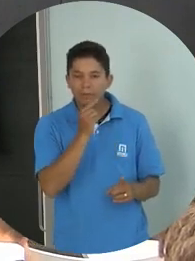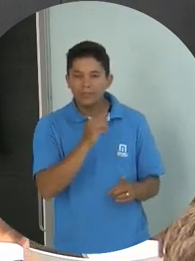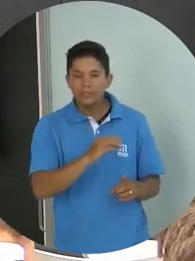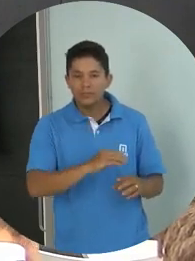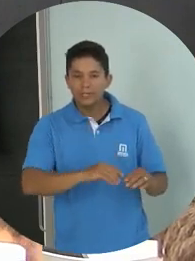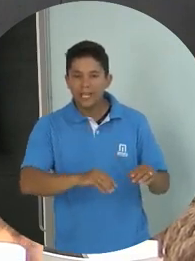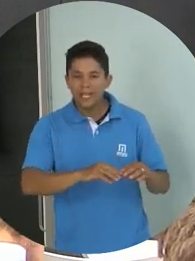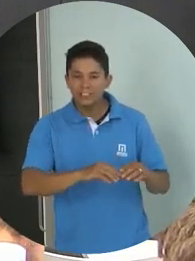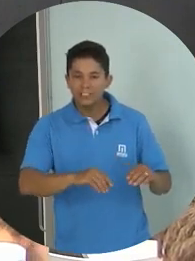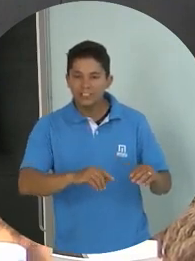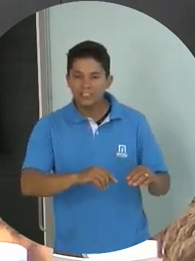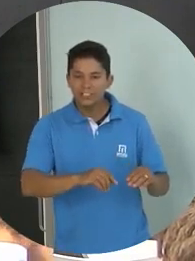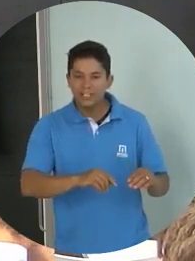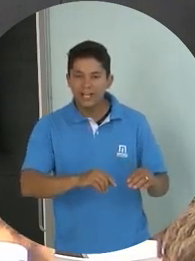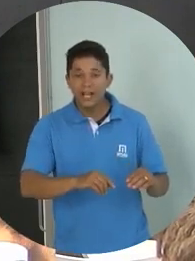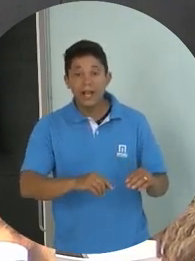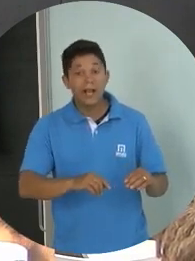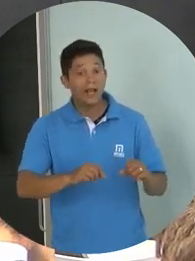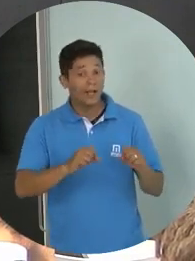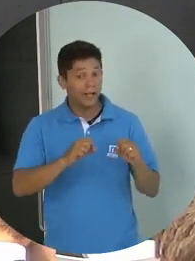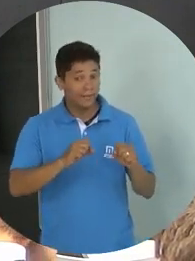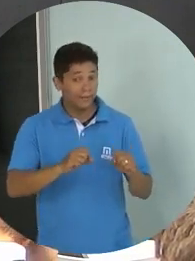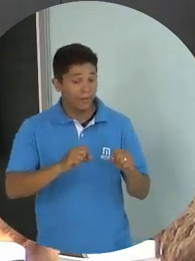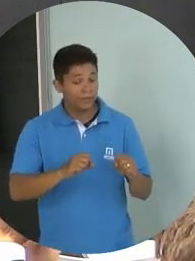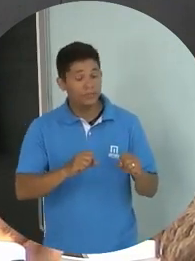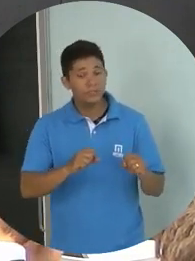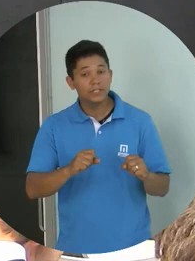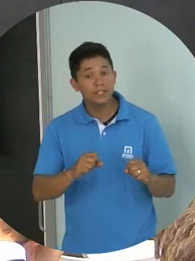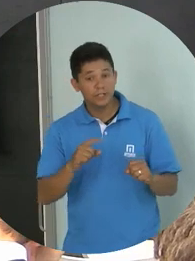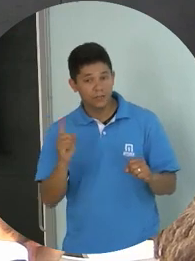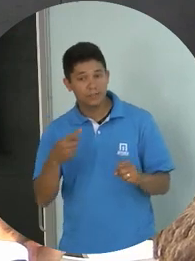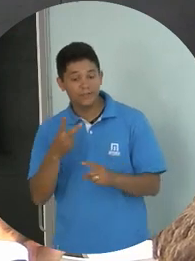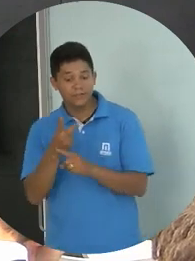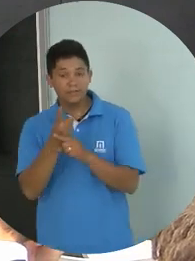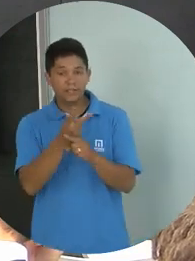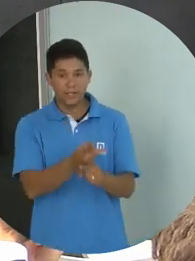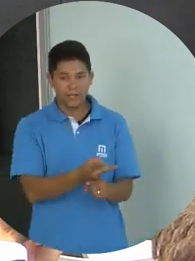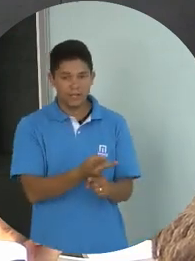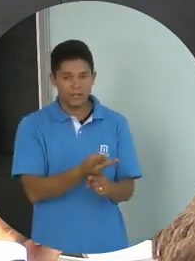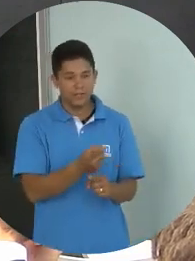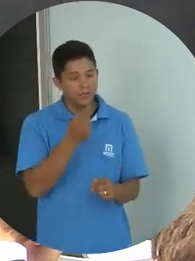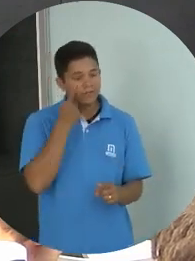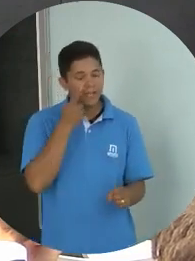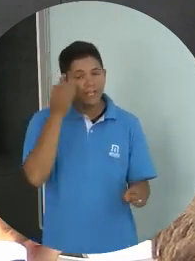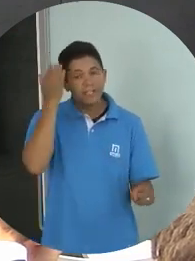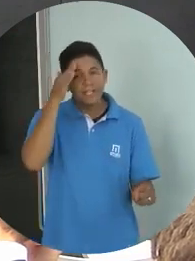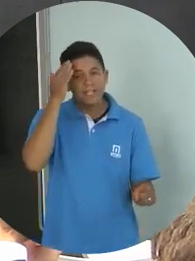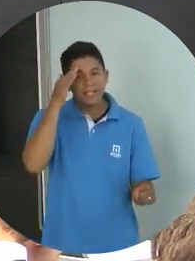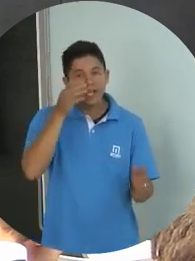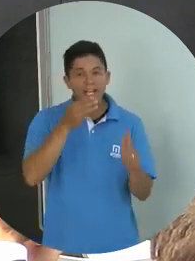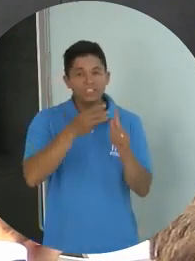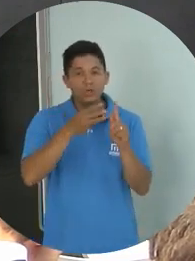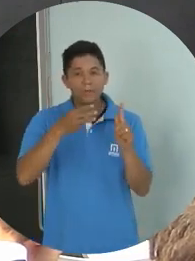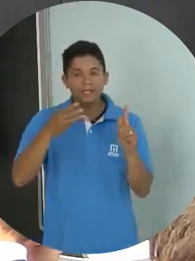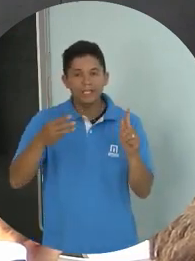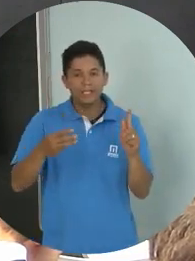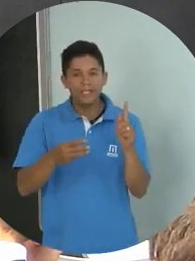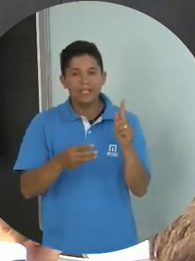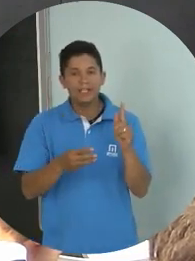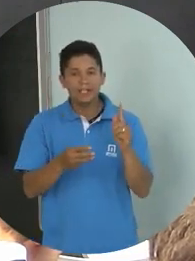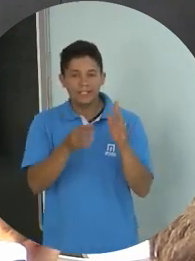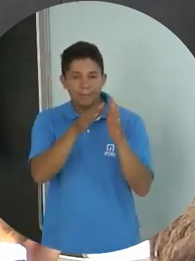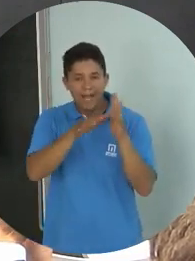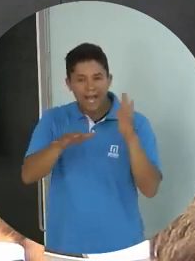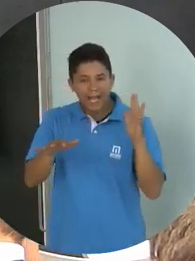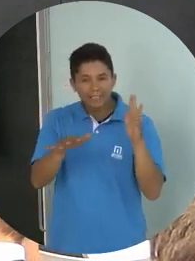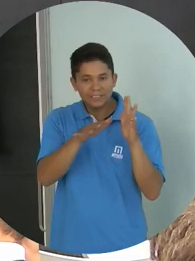percolação incidente. Então, nós vamos lá, fazemos a verificação e buscamos entender a geometria da barragem, que é fundamental